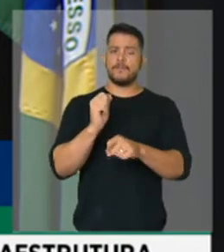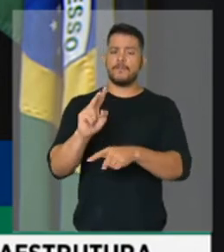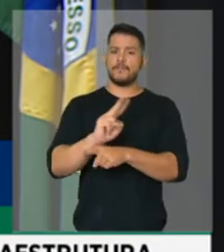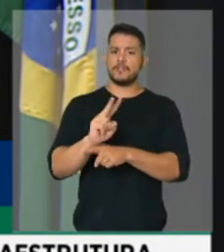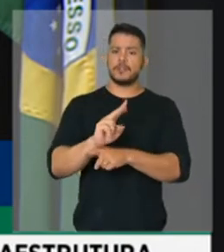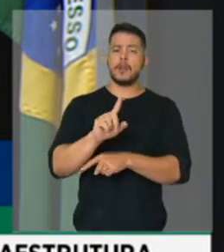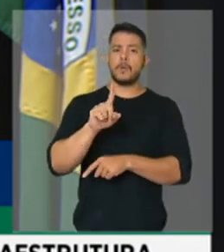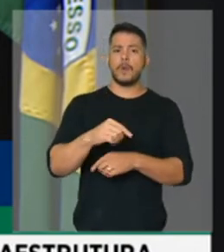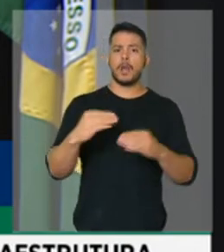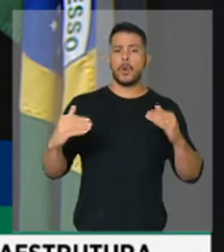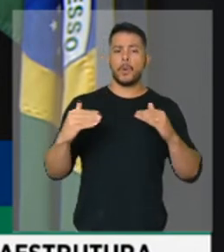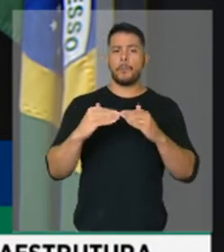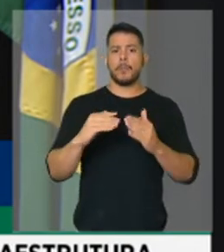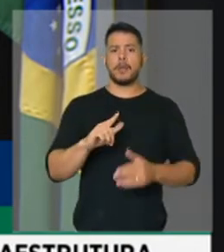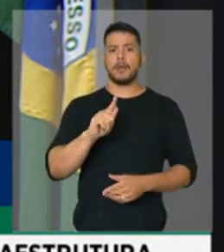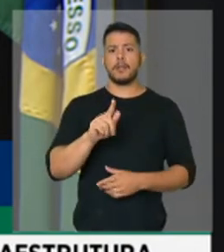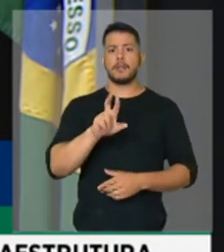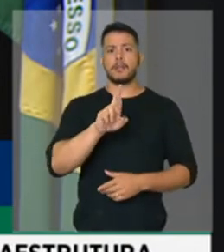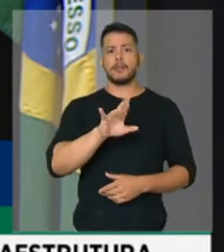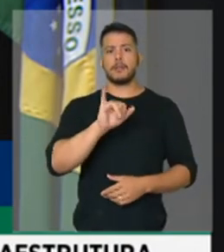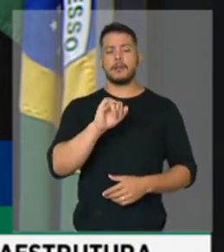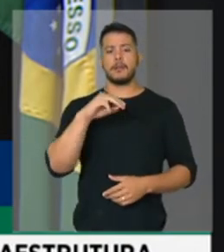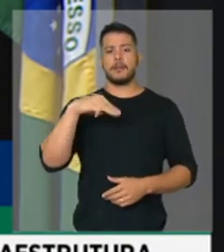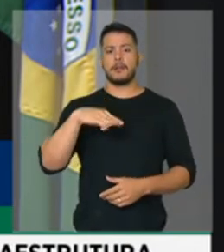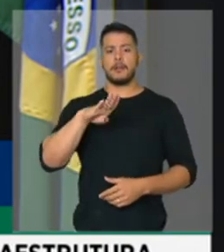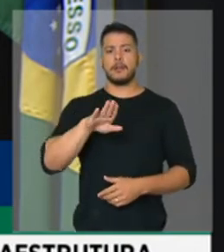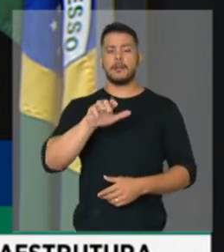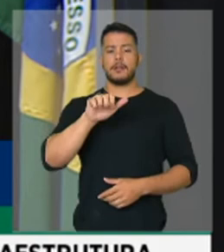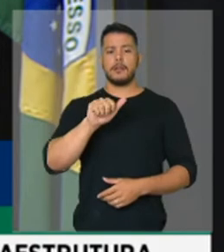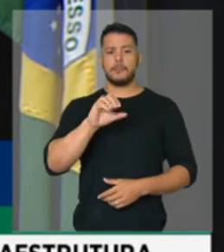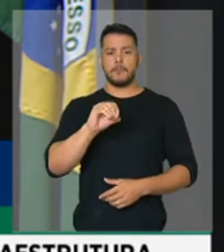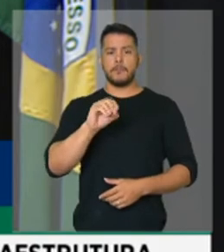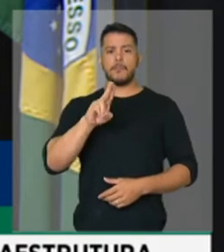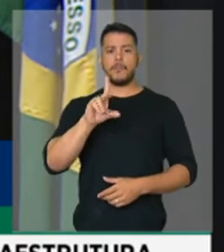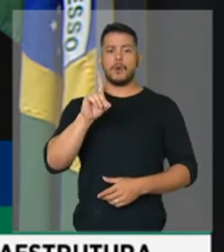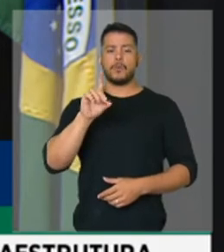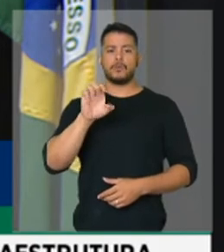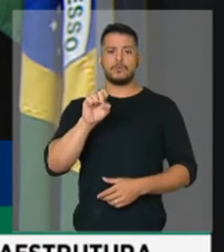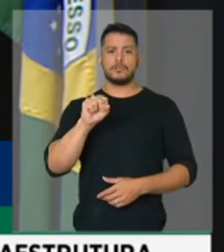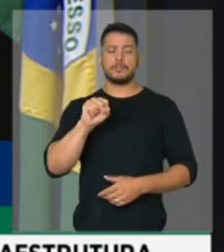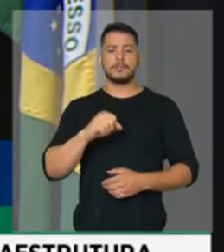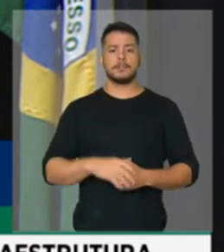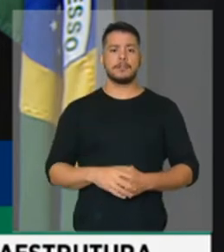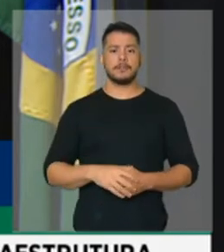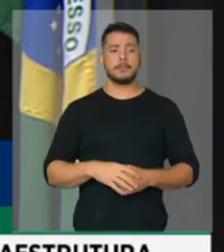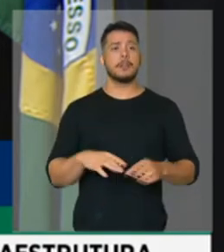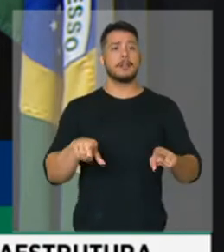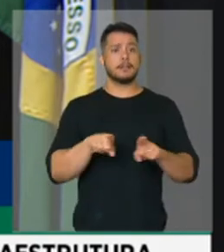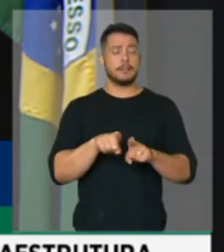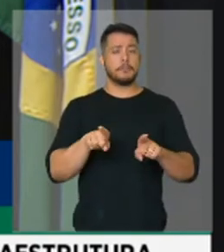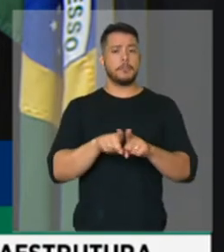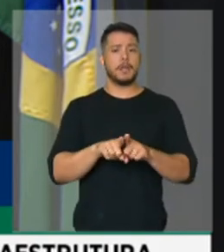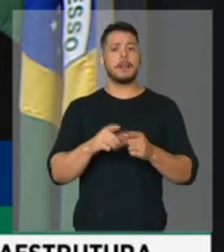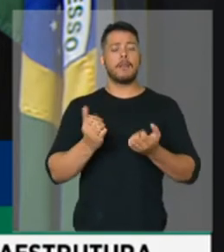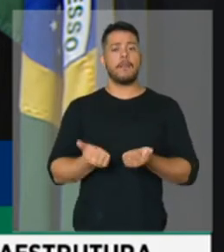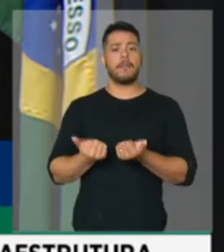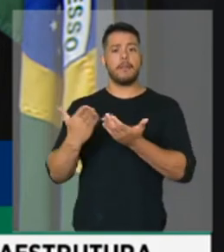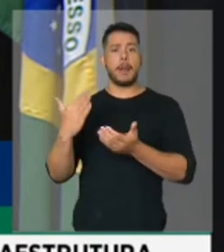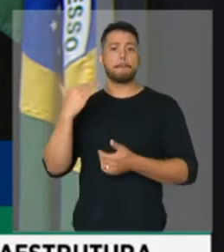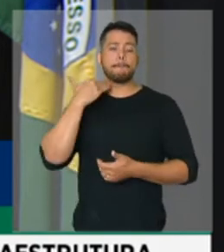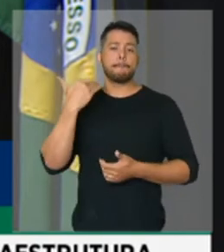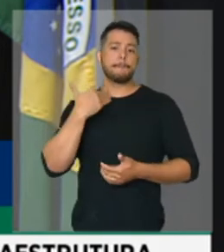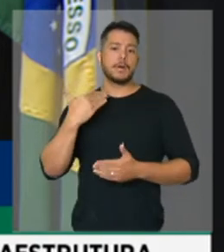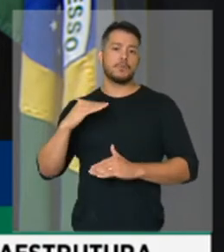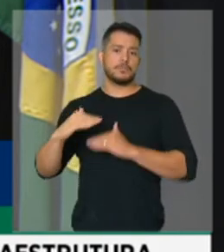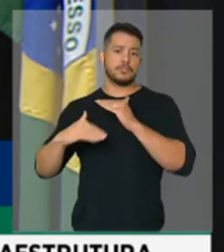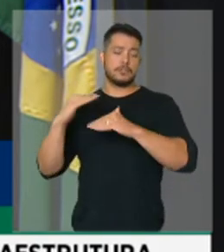bonds previsto no projeto original, seja estendido também aos bancos de desenvolvimento em razão da